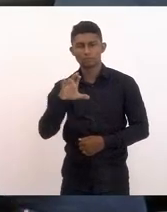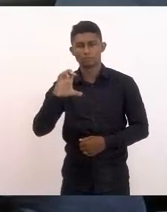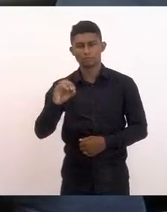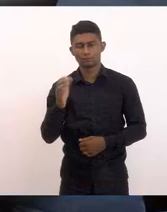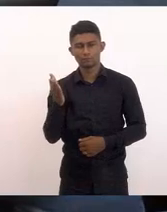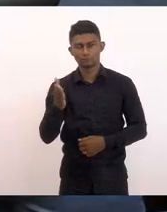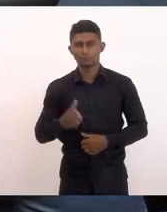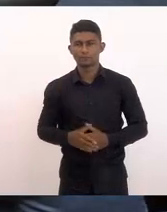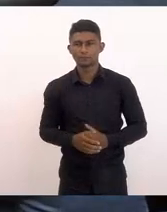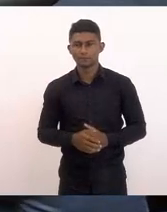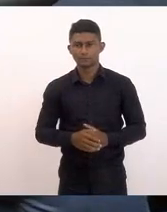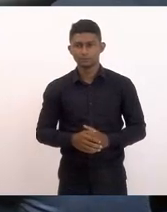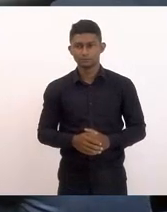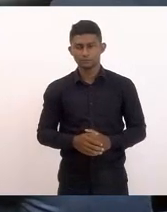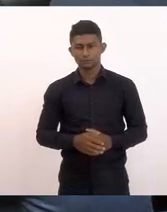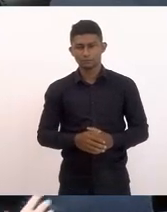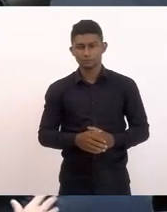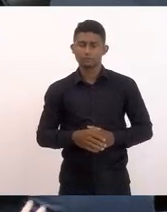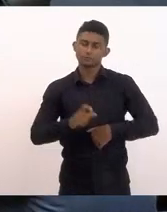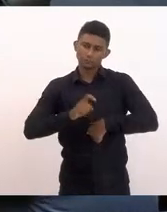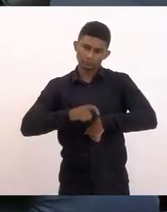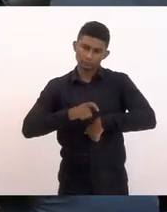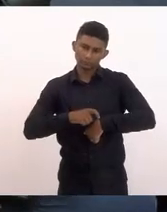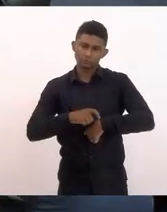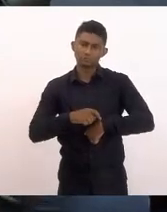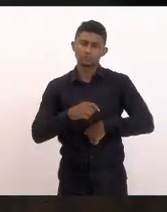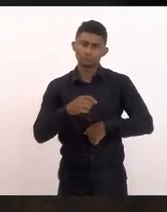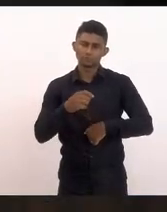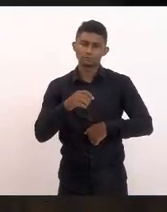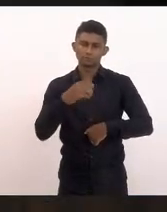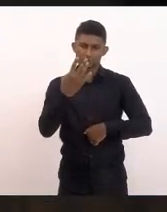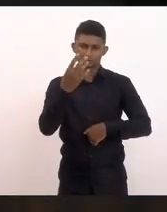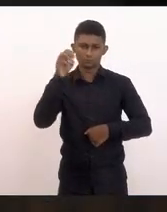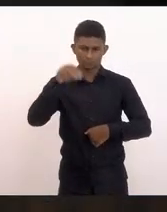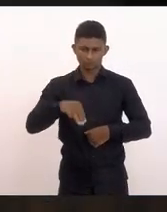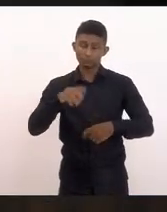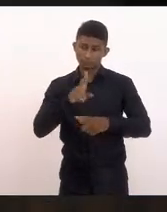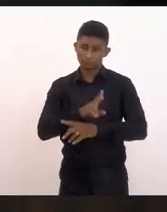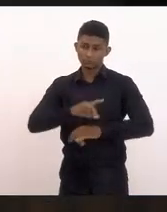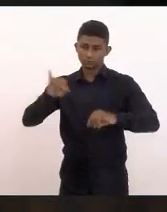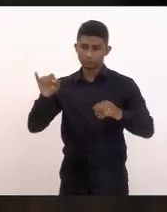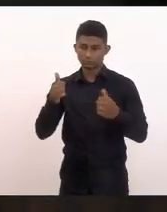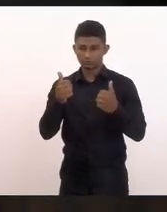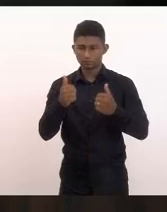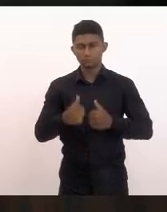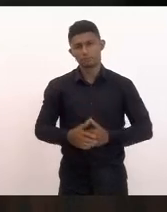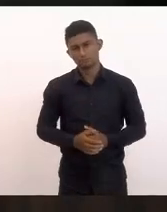Da mesma forma, Márcio, no quarto minuto, vou chamar a atenção de Vossa Excelência.